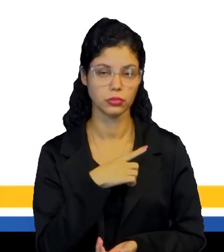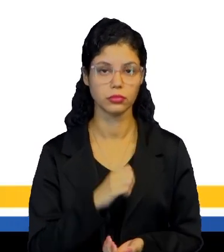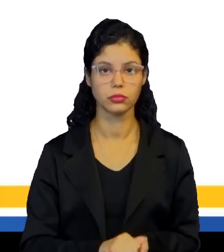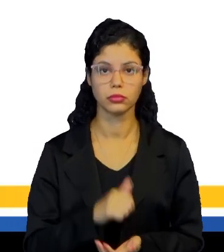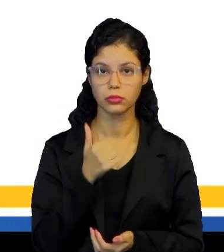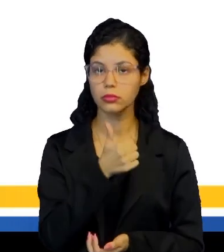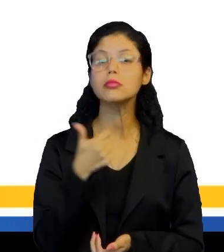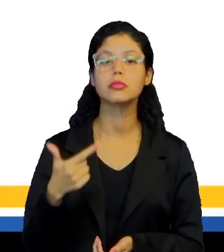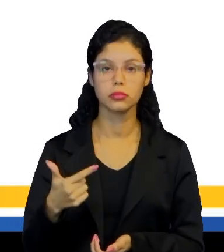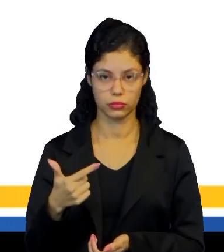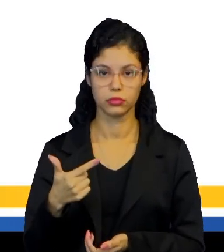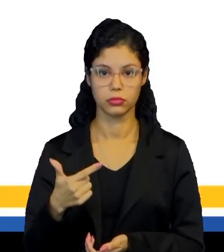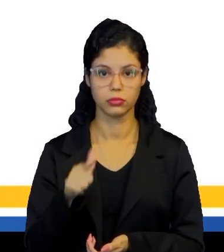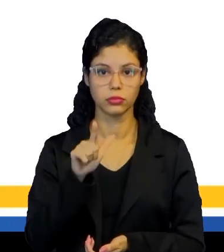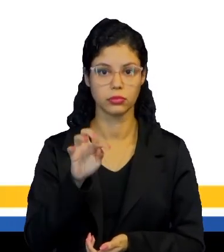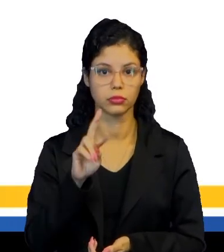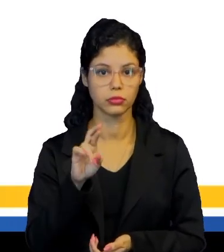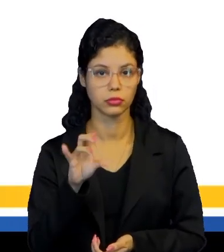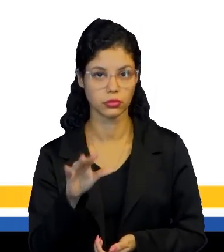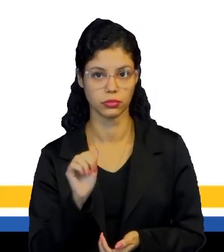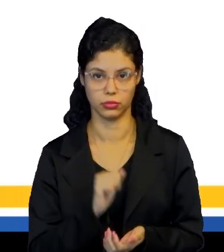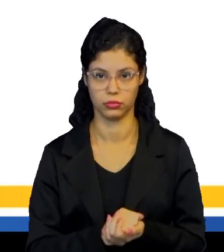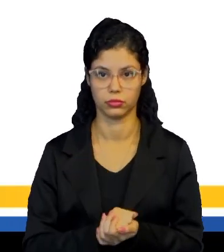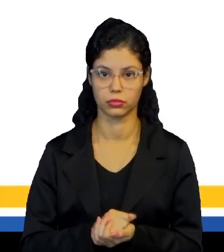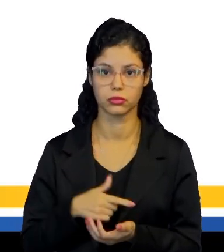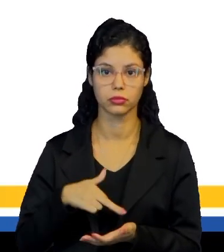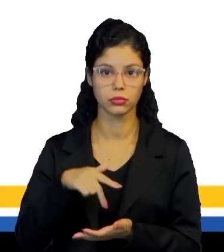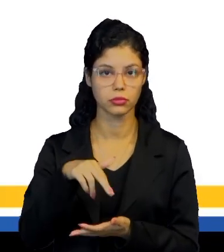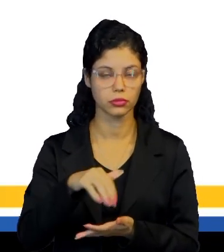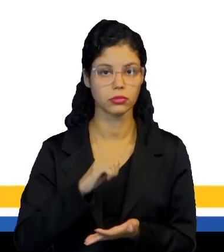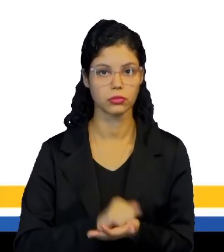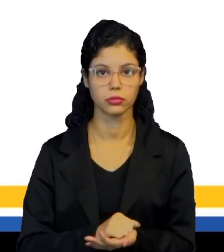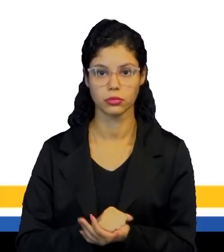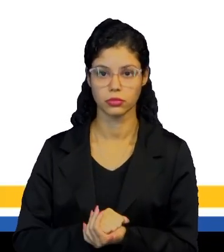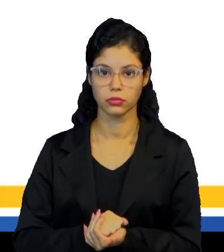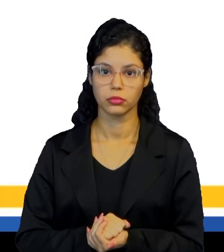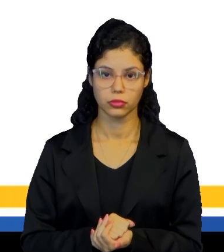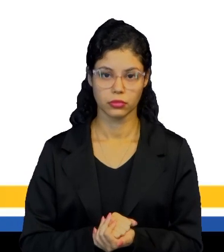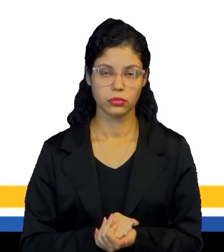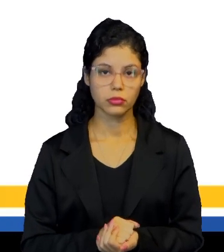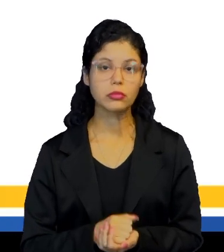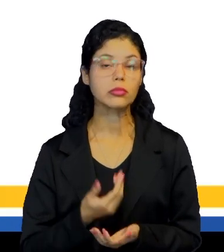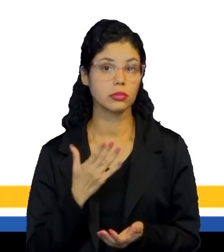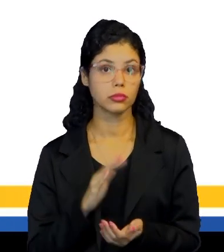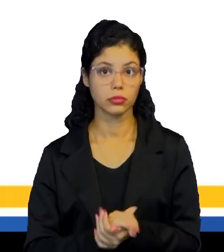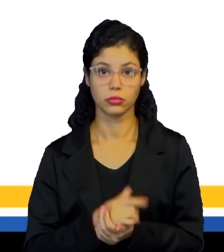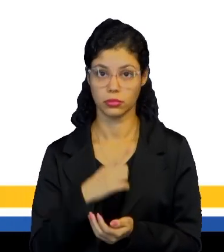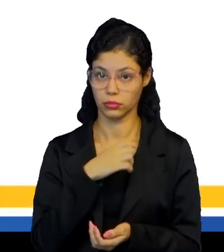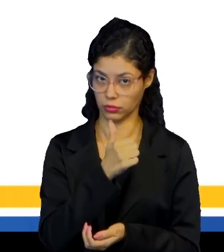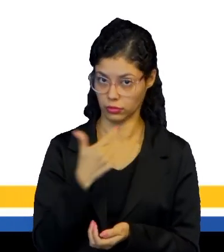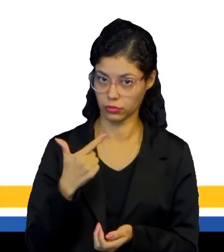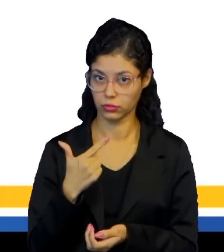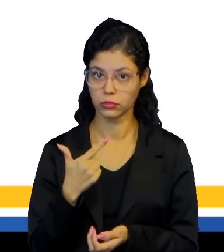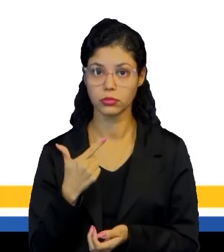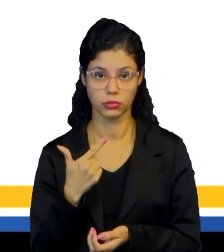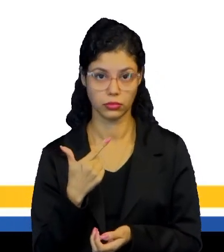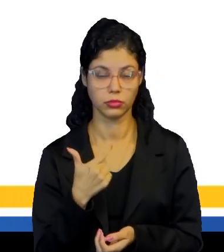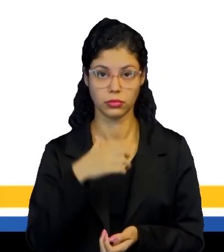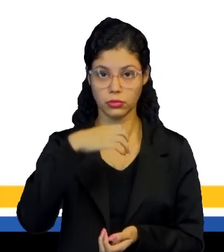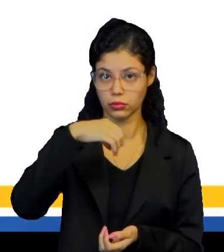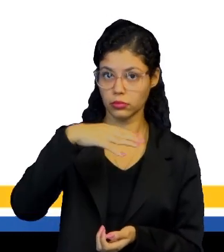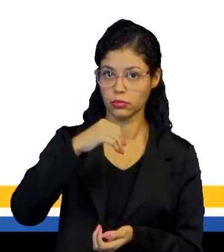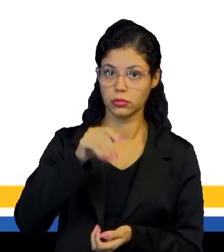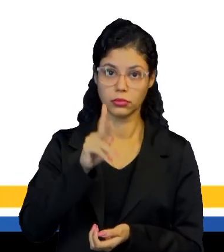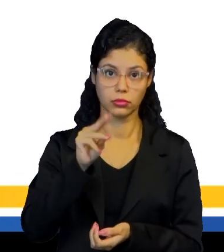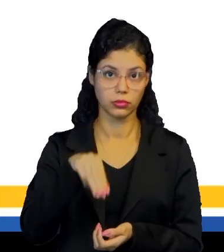tem 12 litros de gasolina ele anda tá ele consome com duas letras ele consome